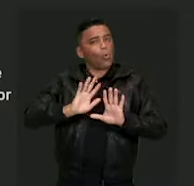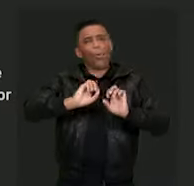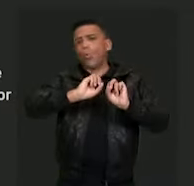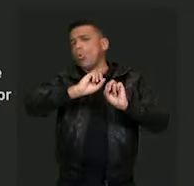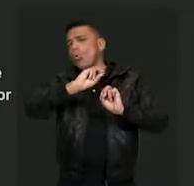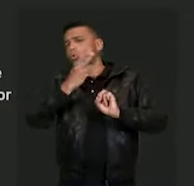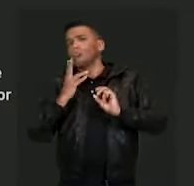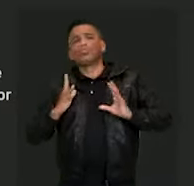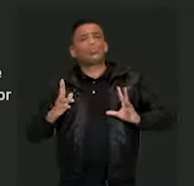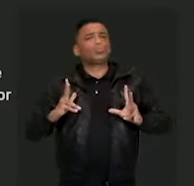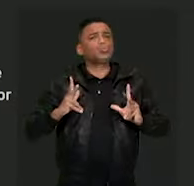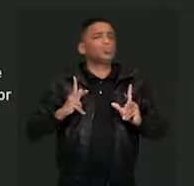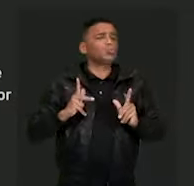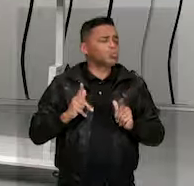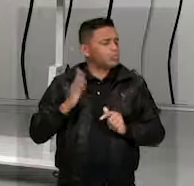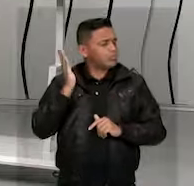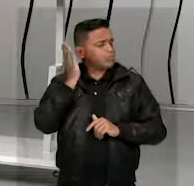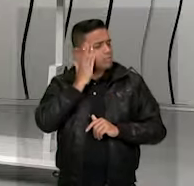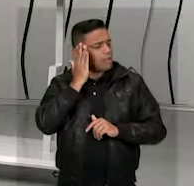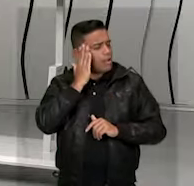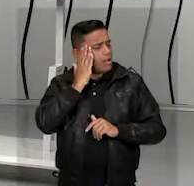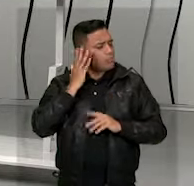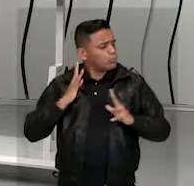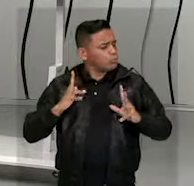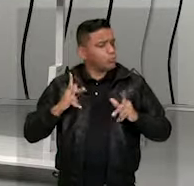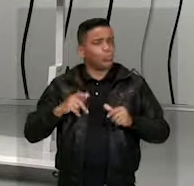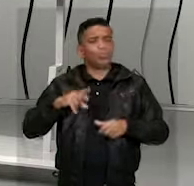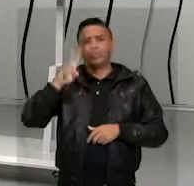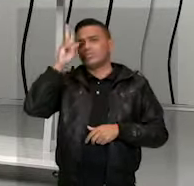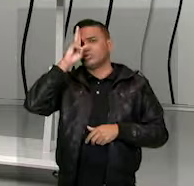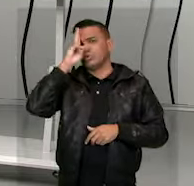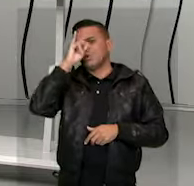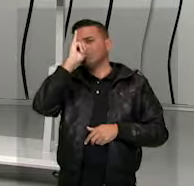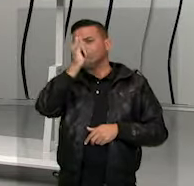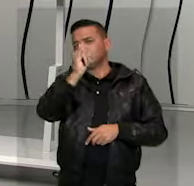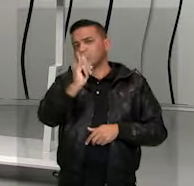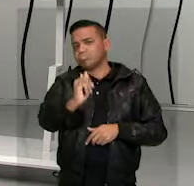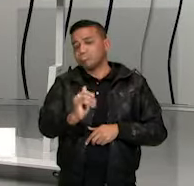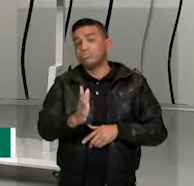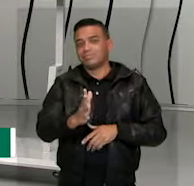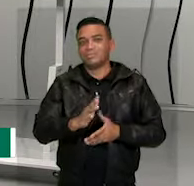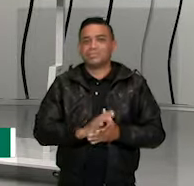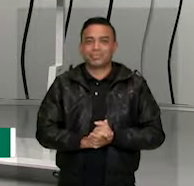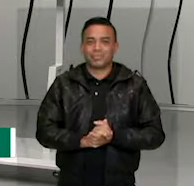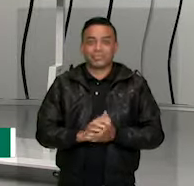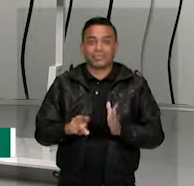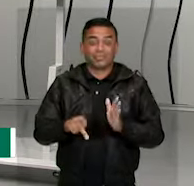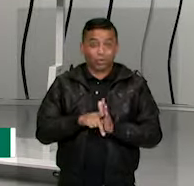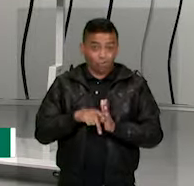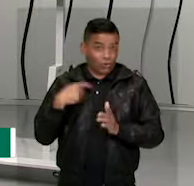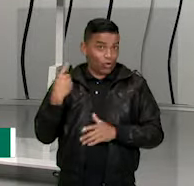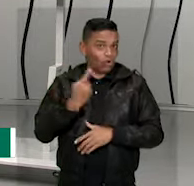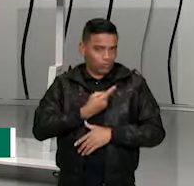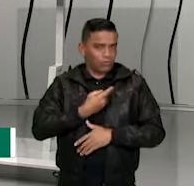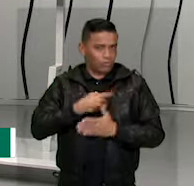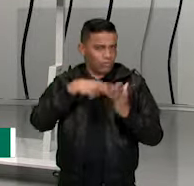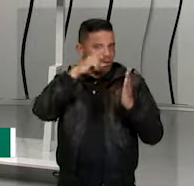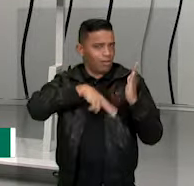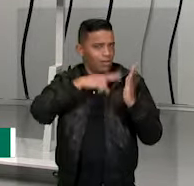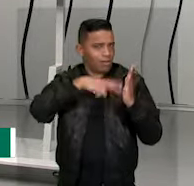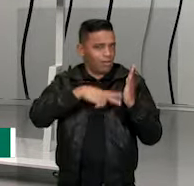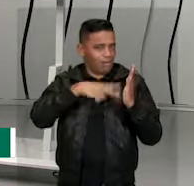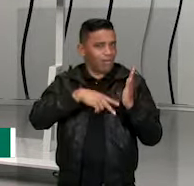tudo, chega e conta tudo de uma vez. Que eu acredito que é o caso do nosso conto, que hoje está